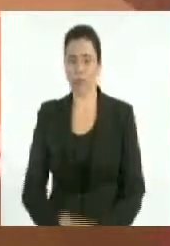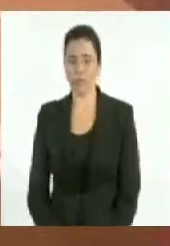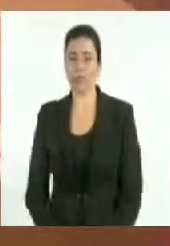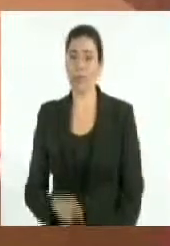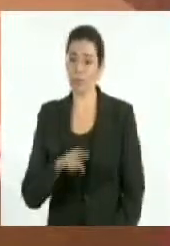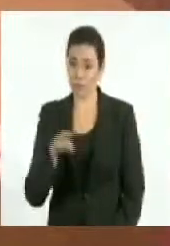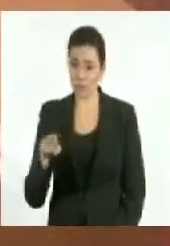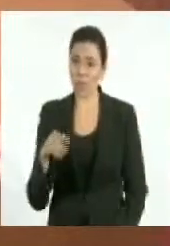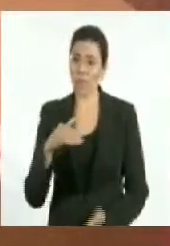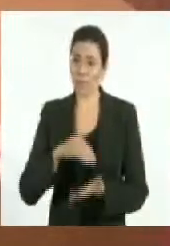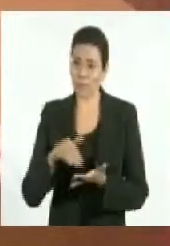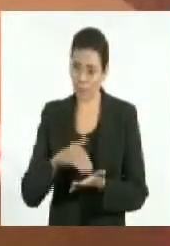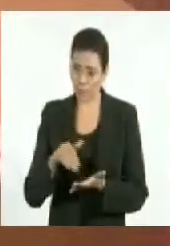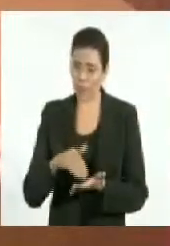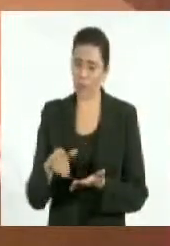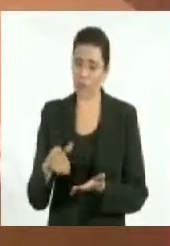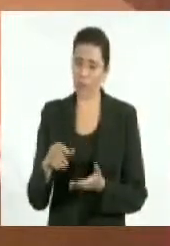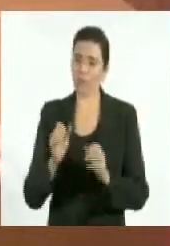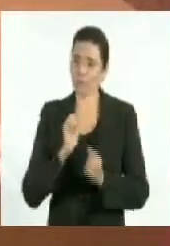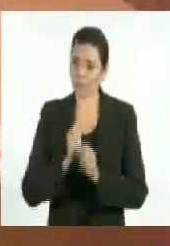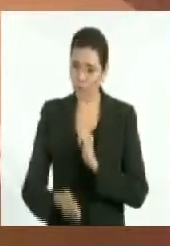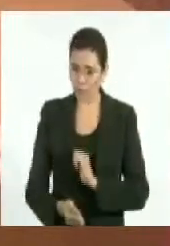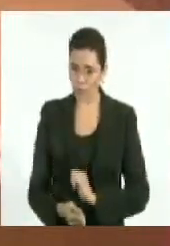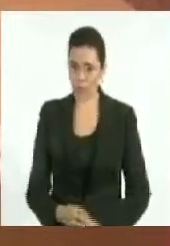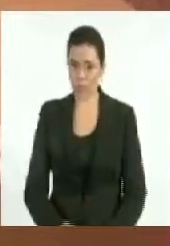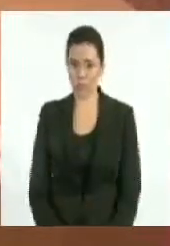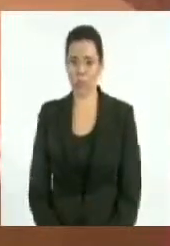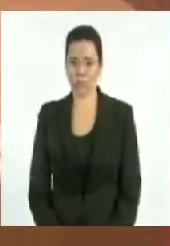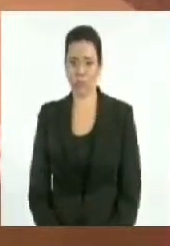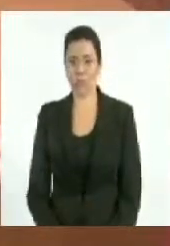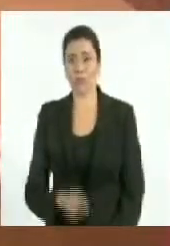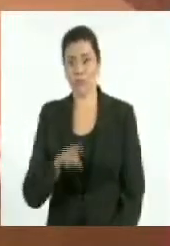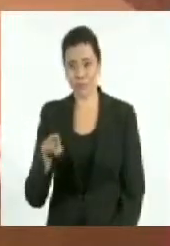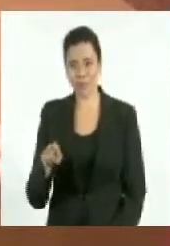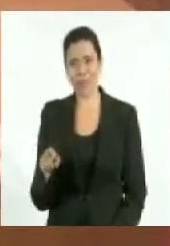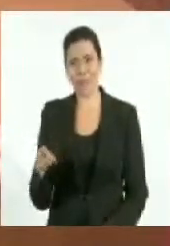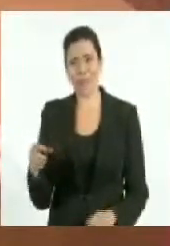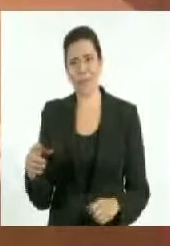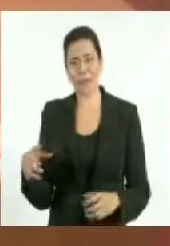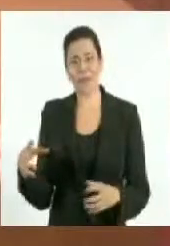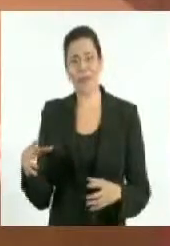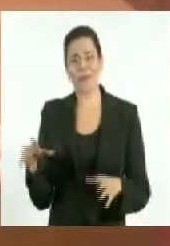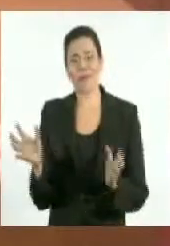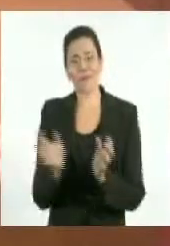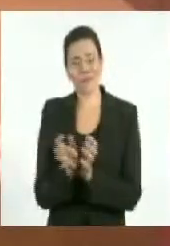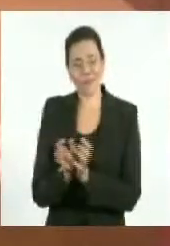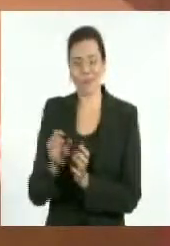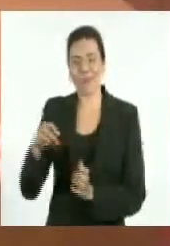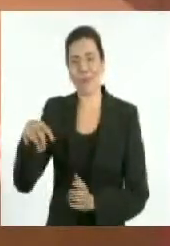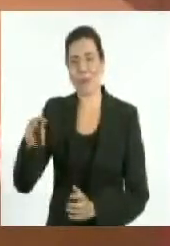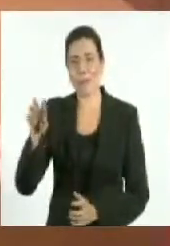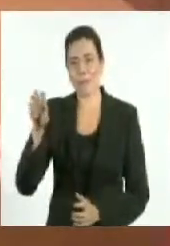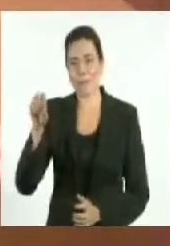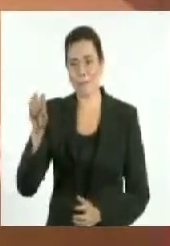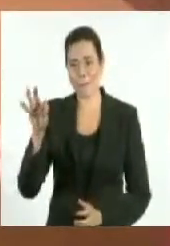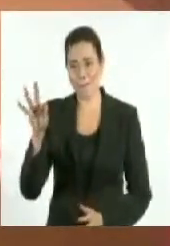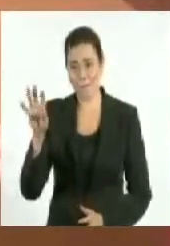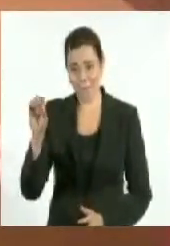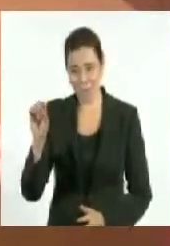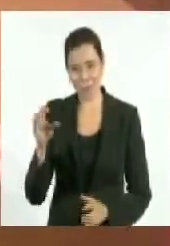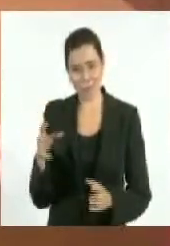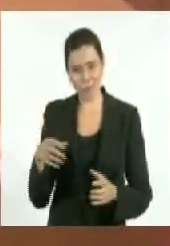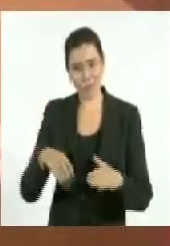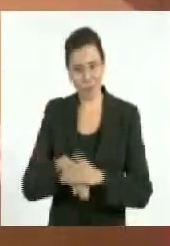secretário de esporte, né, é montense, ninguém é perfeito, mas eu tenho certeza que nós vamos ter